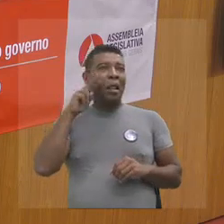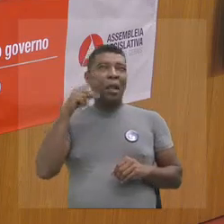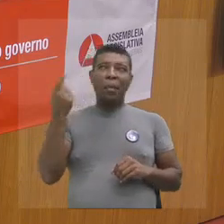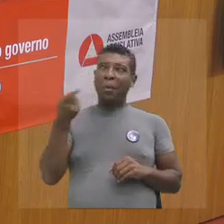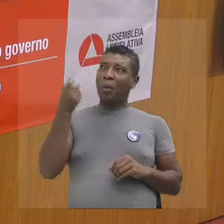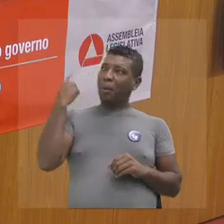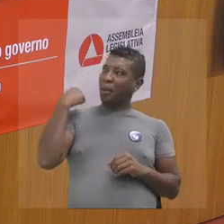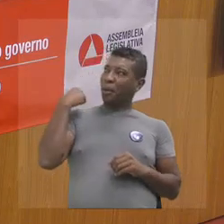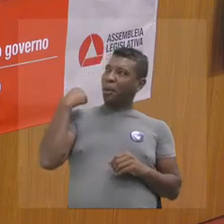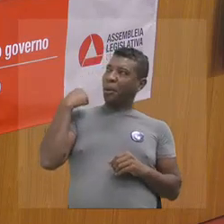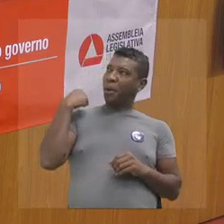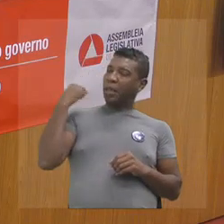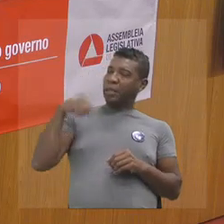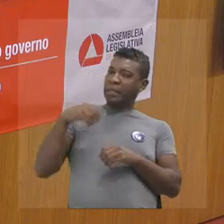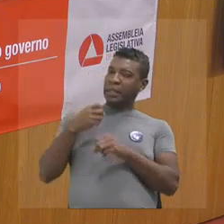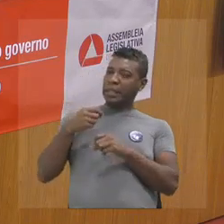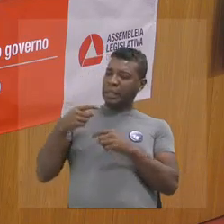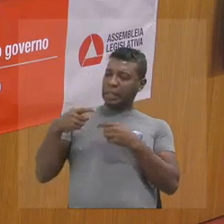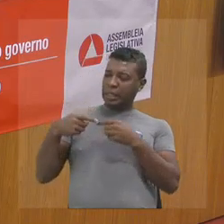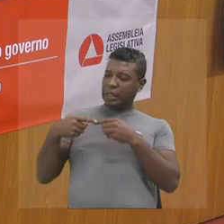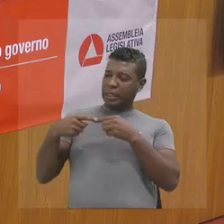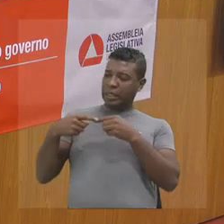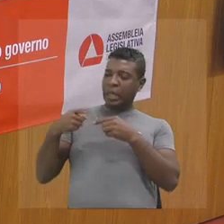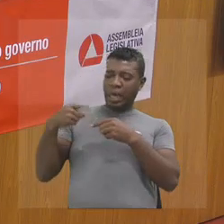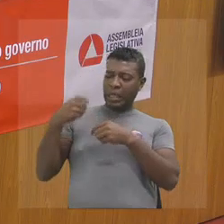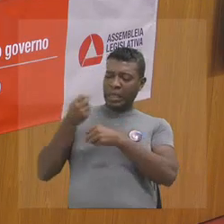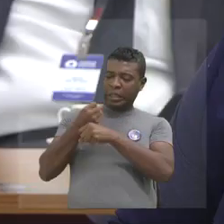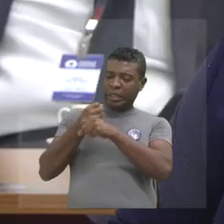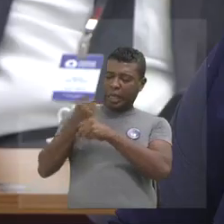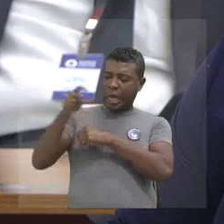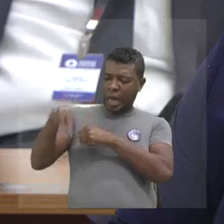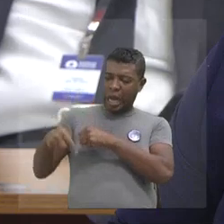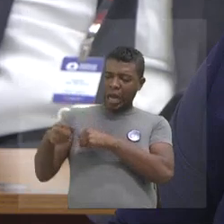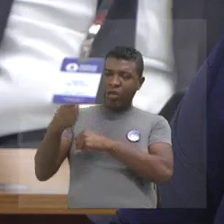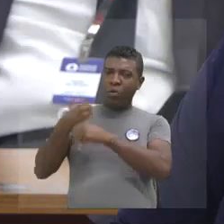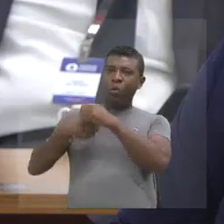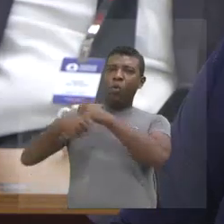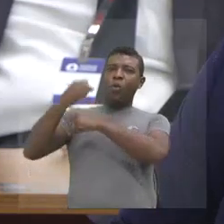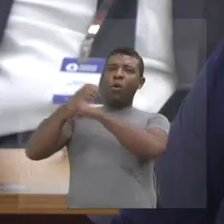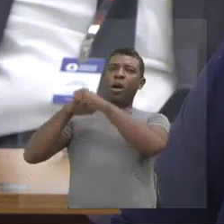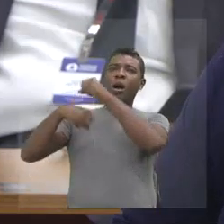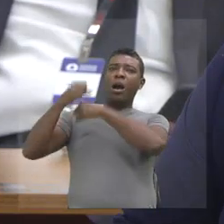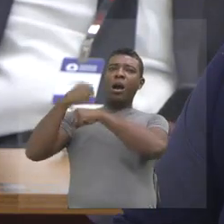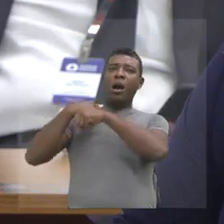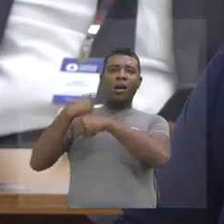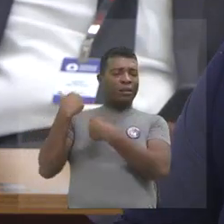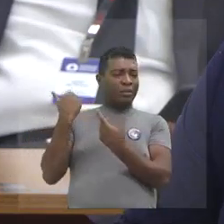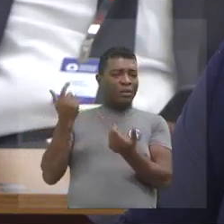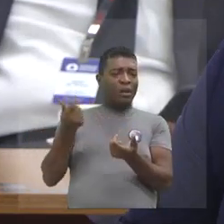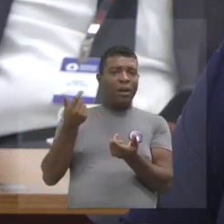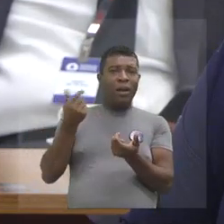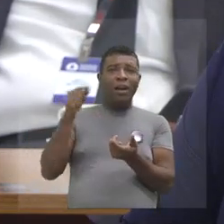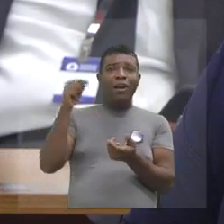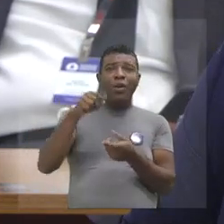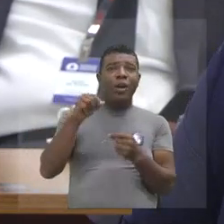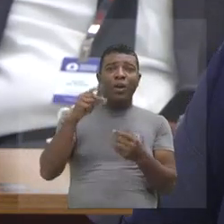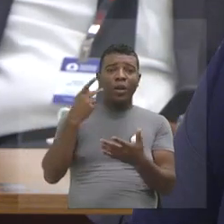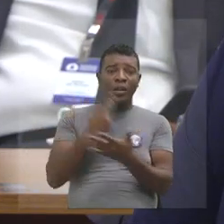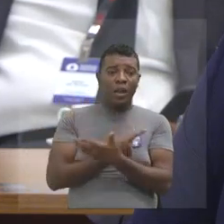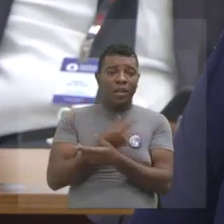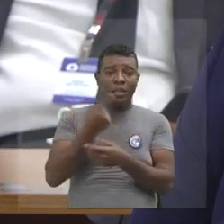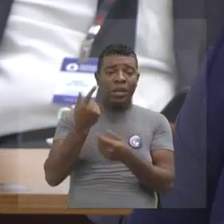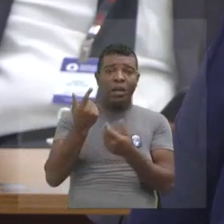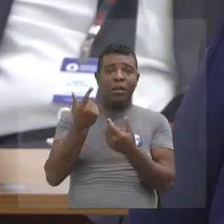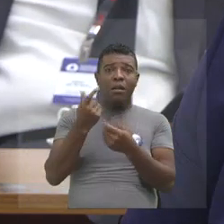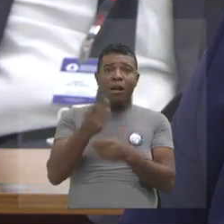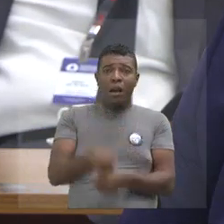produtora de queijo né um dos queijos com premiação Mundial eleito melhor queijo do mundo e os produtores de